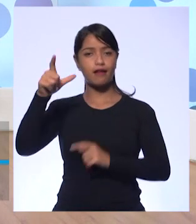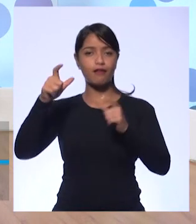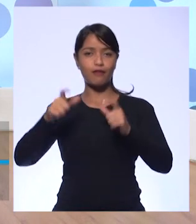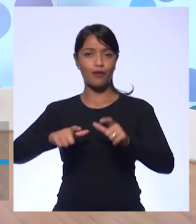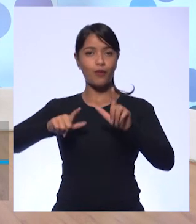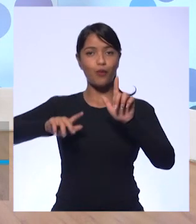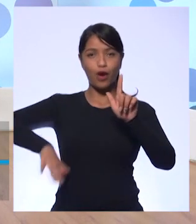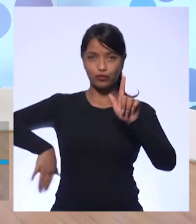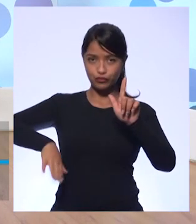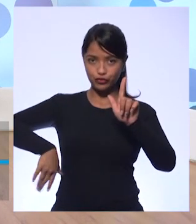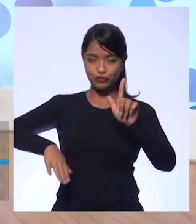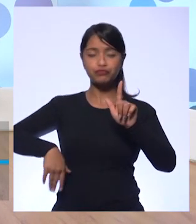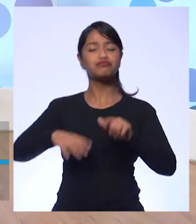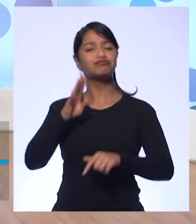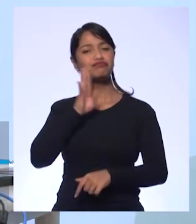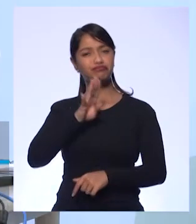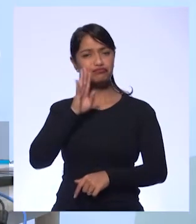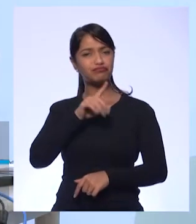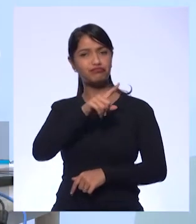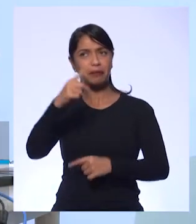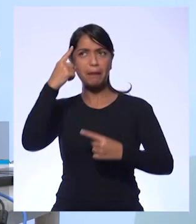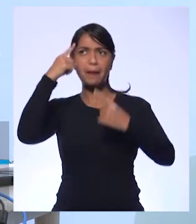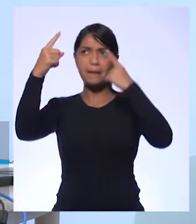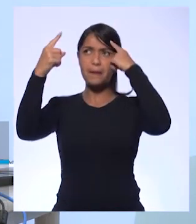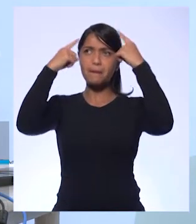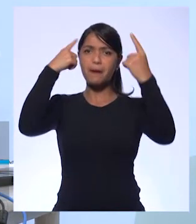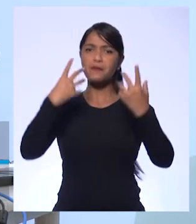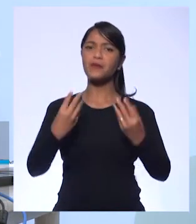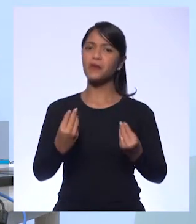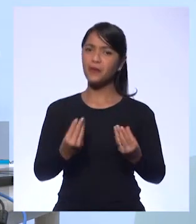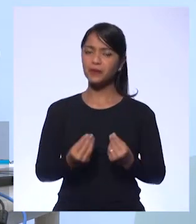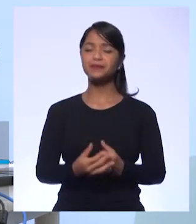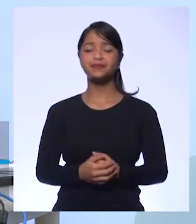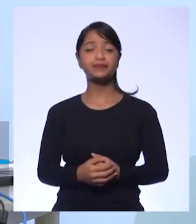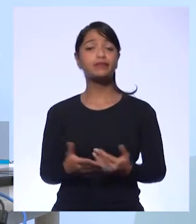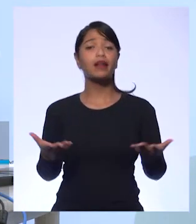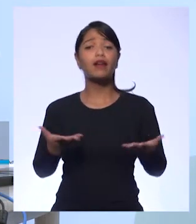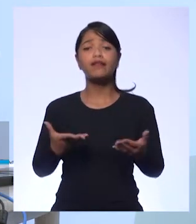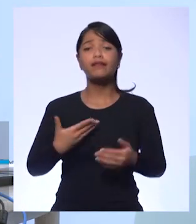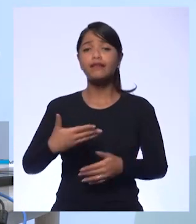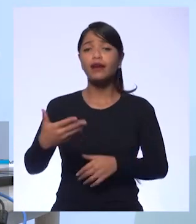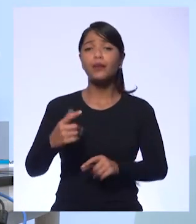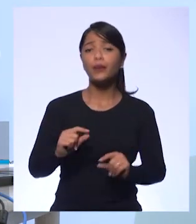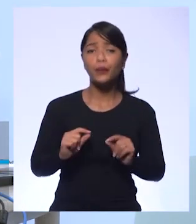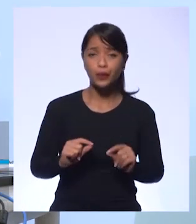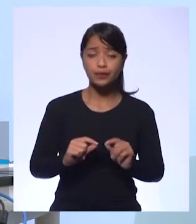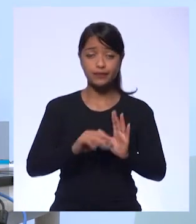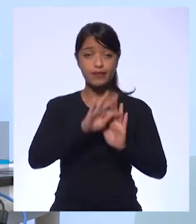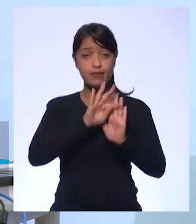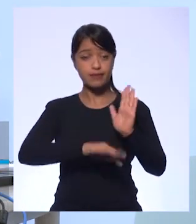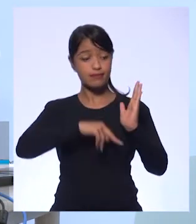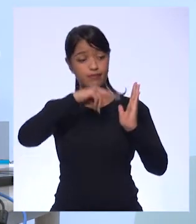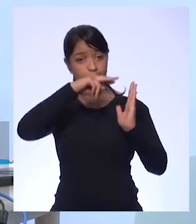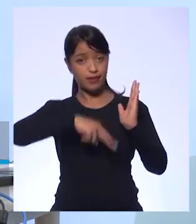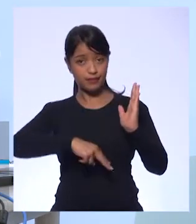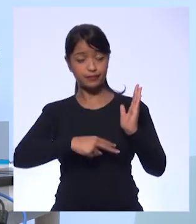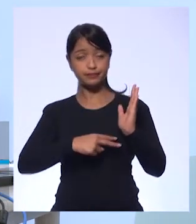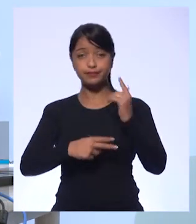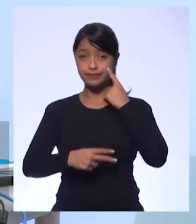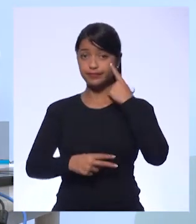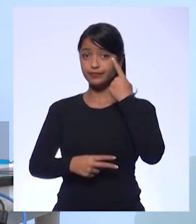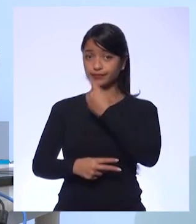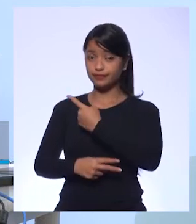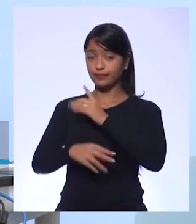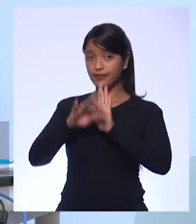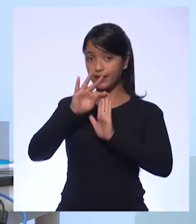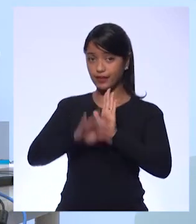bastante. legal. Aí agora o que a gente vai fazer? A leitura de um texto aí. Então vamos colocar o texto na